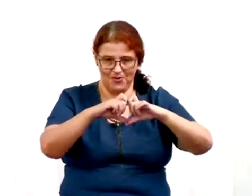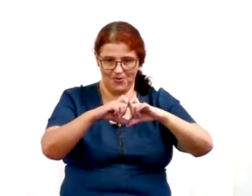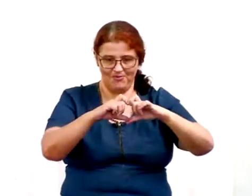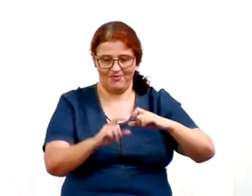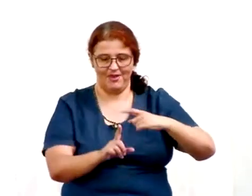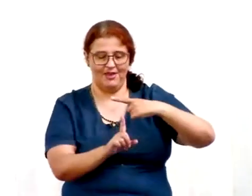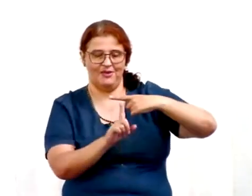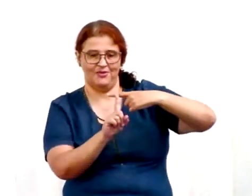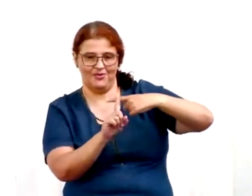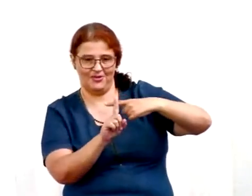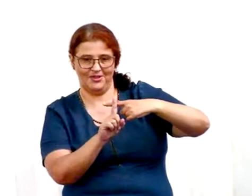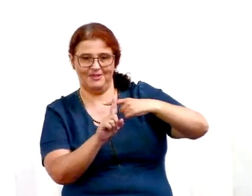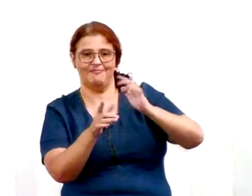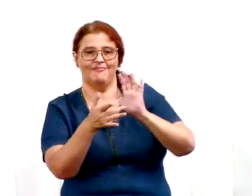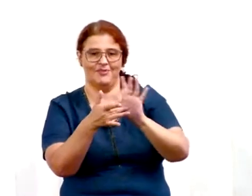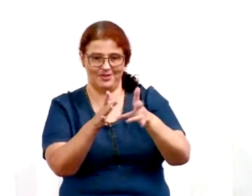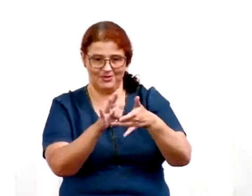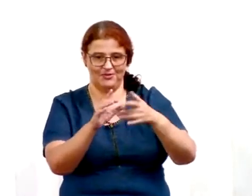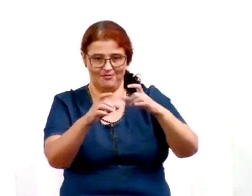centro do coração.